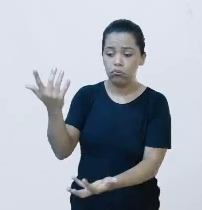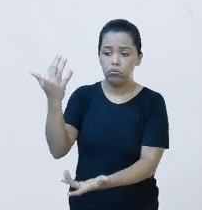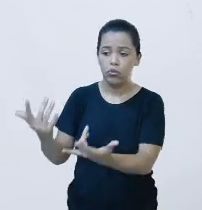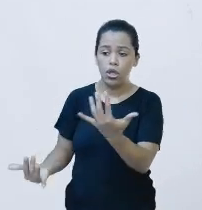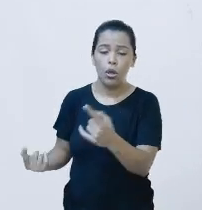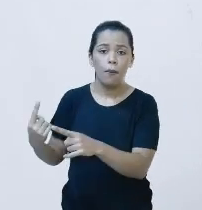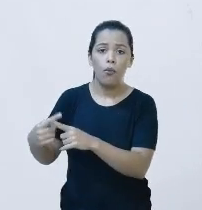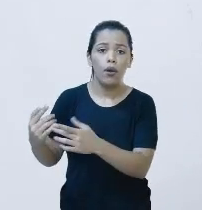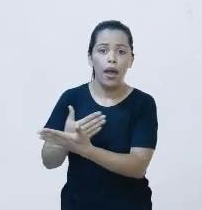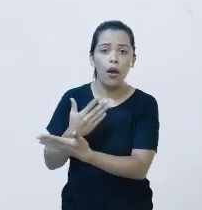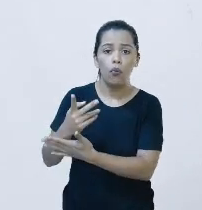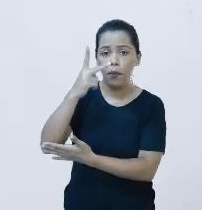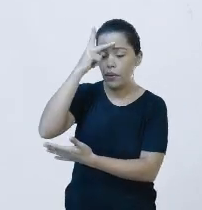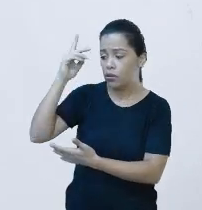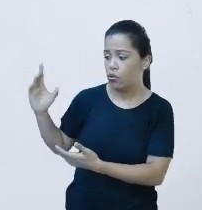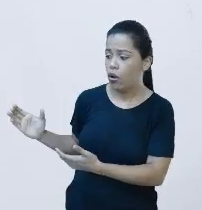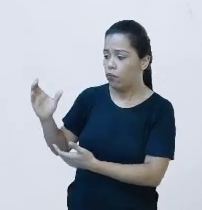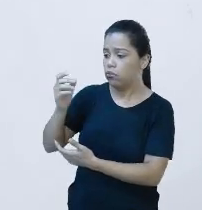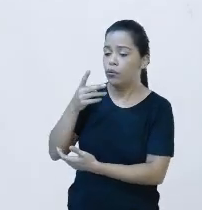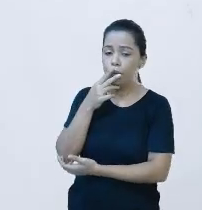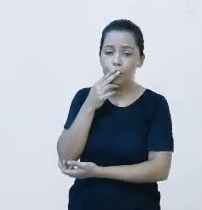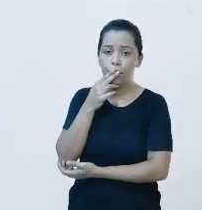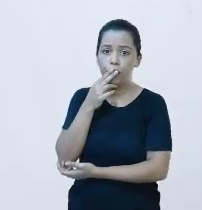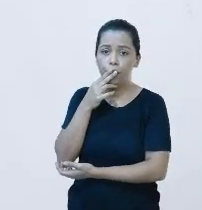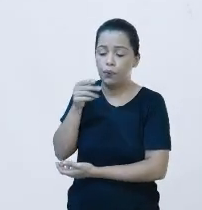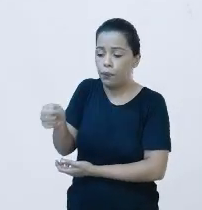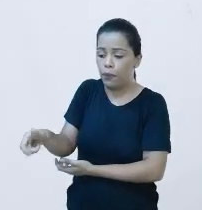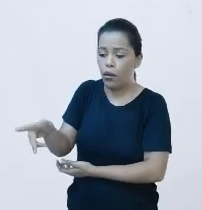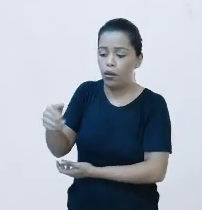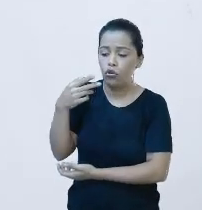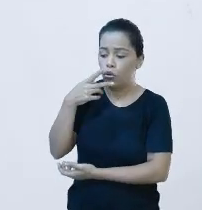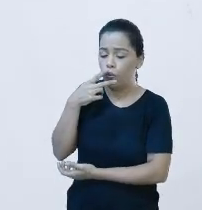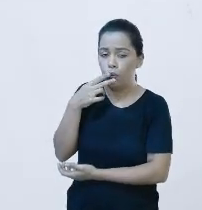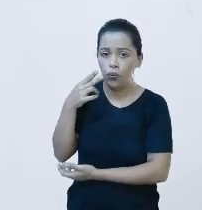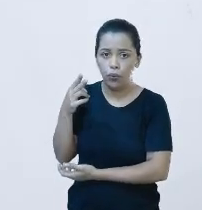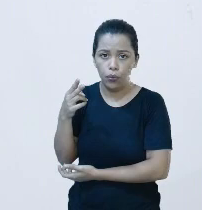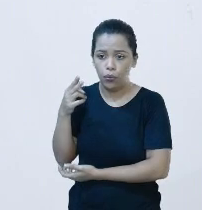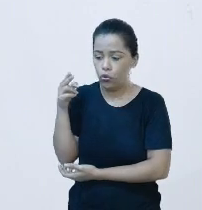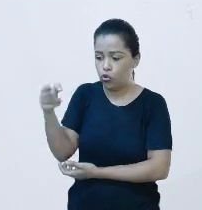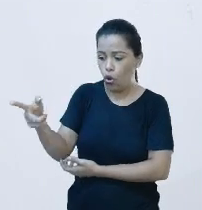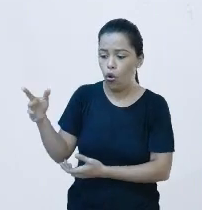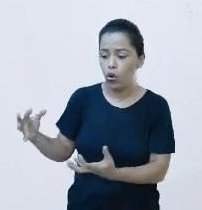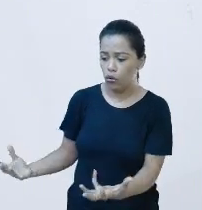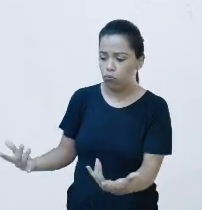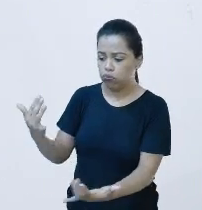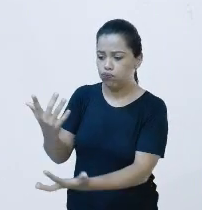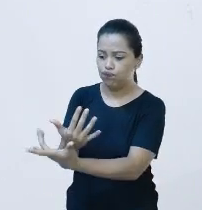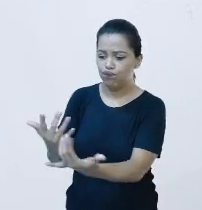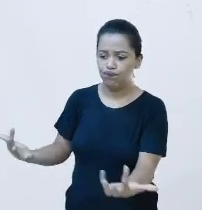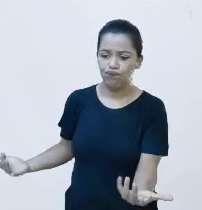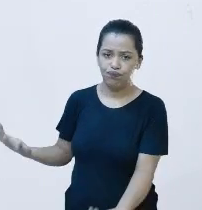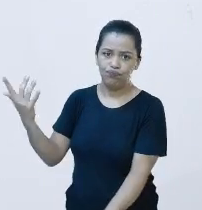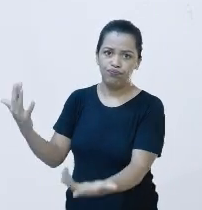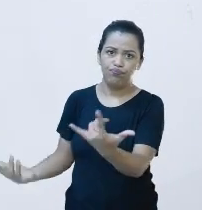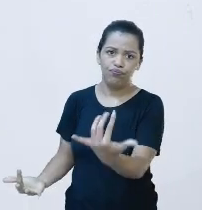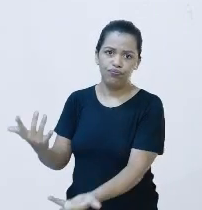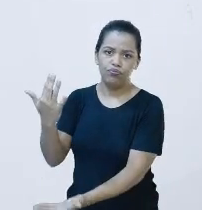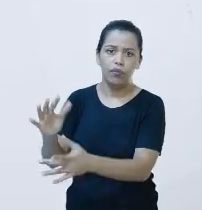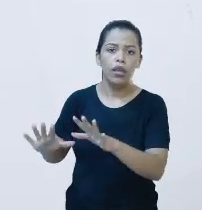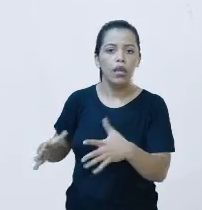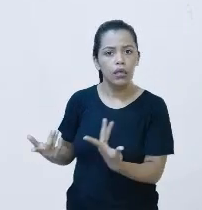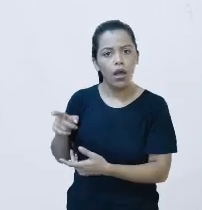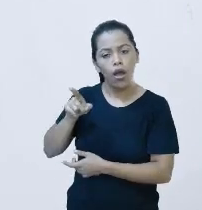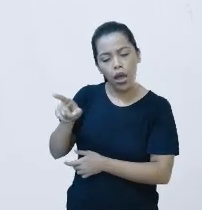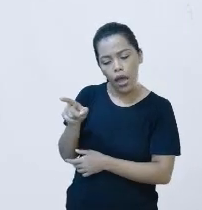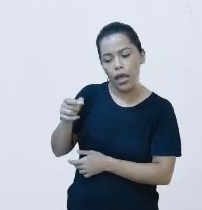jogou um resto de cigarro ali, porque tinha vidro ali jogado e o calor do sol fez com que começasse esse incêndio. Então, ele vai dar